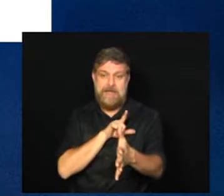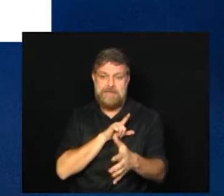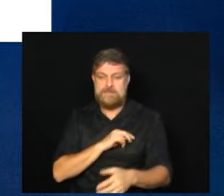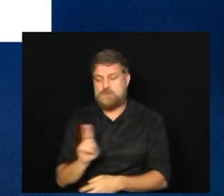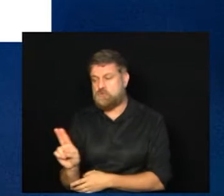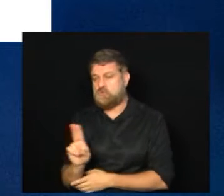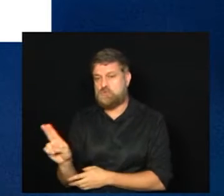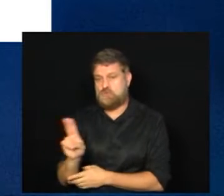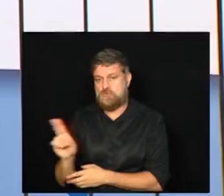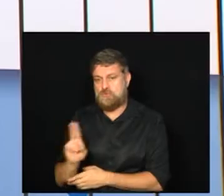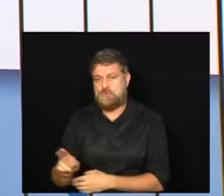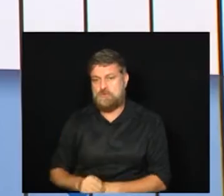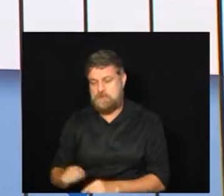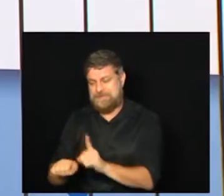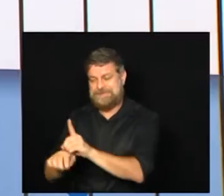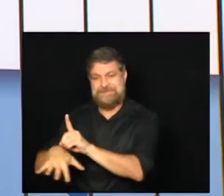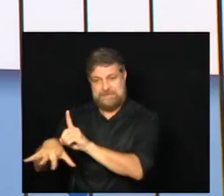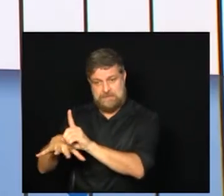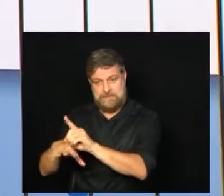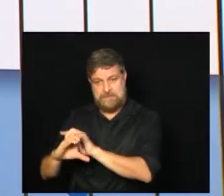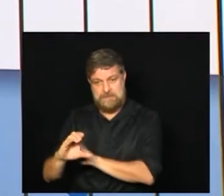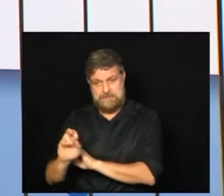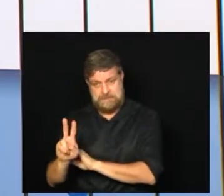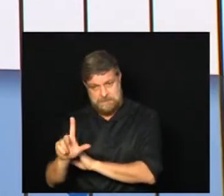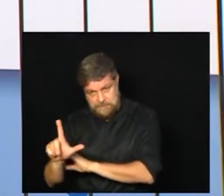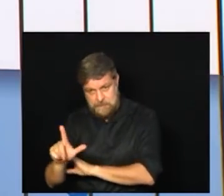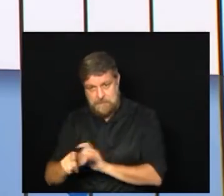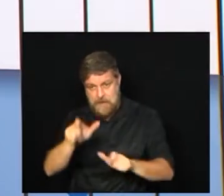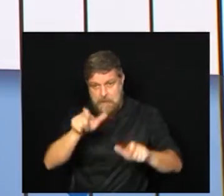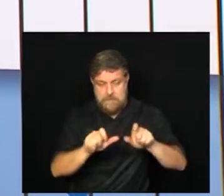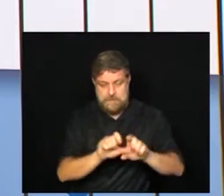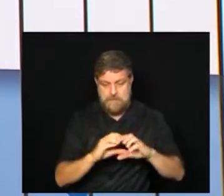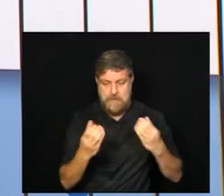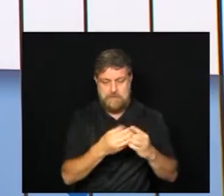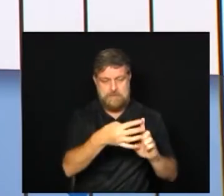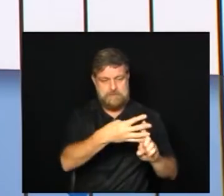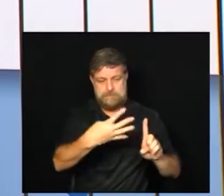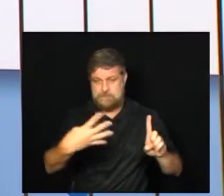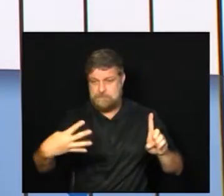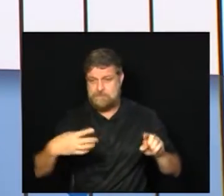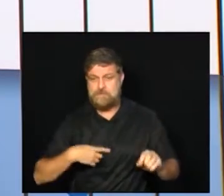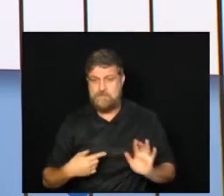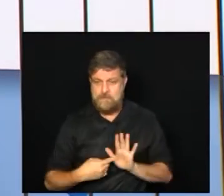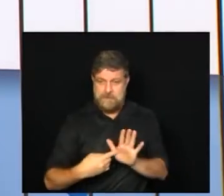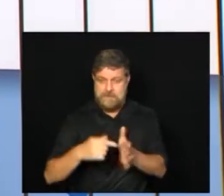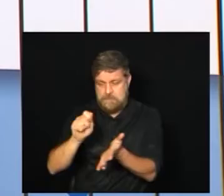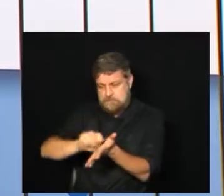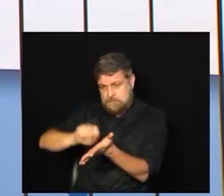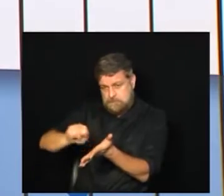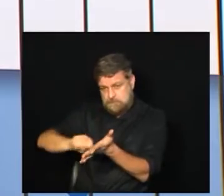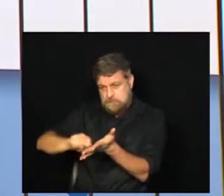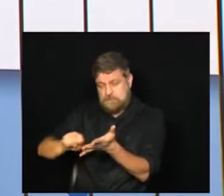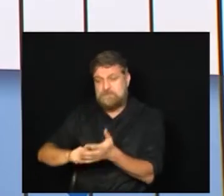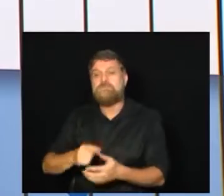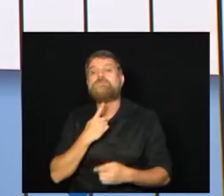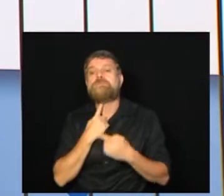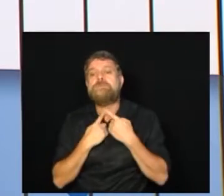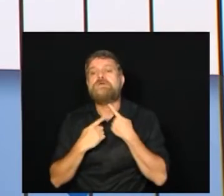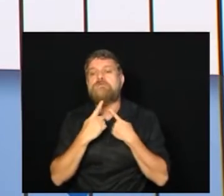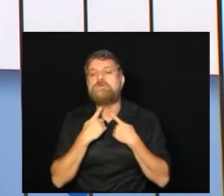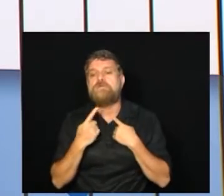respectivo nome civil. As pessoas desta comunidade deverão manifestar por escrito o seu interesse